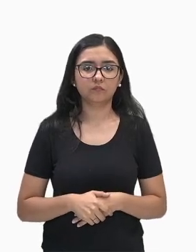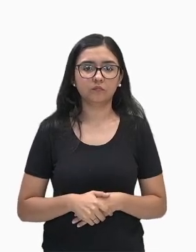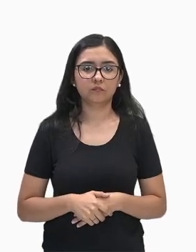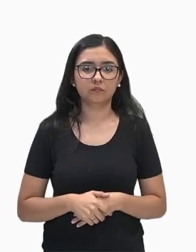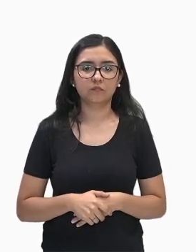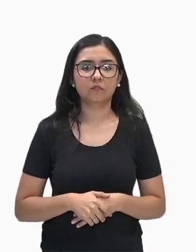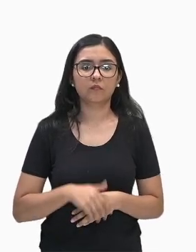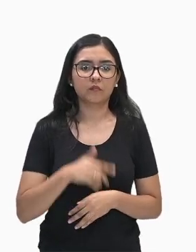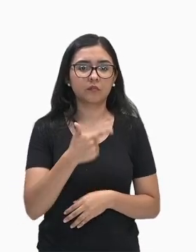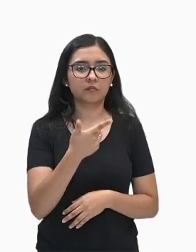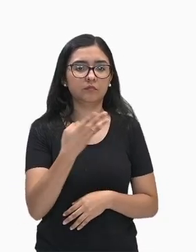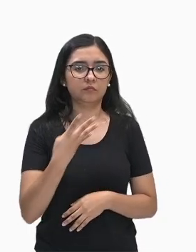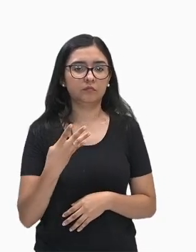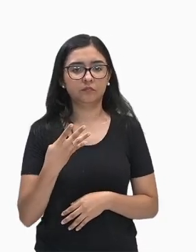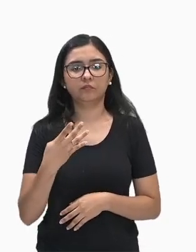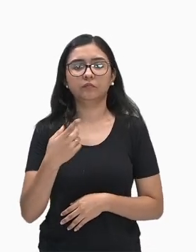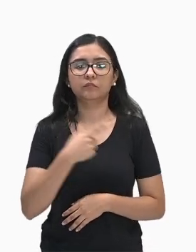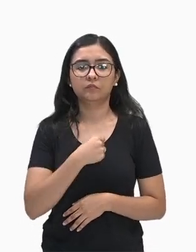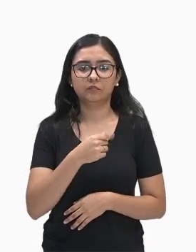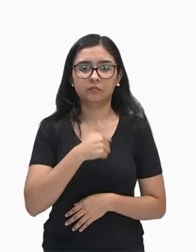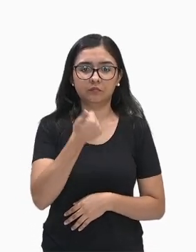de 24 de agosto de